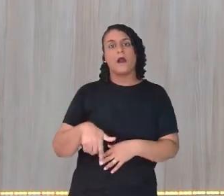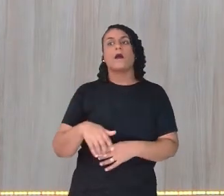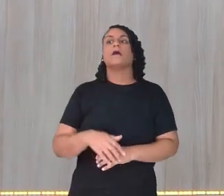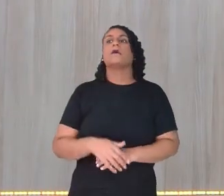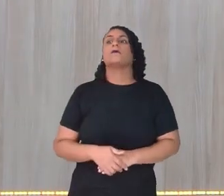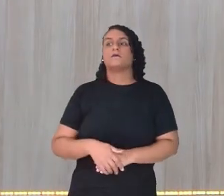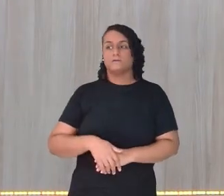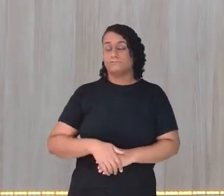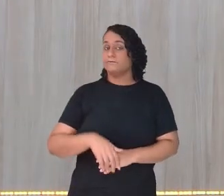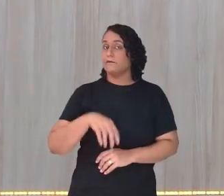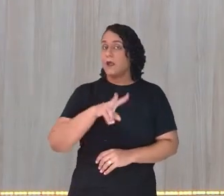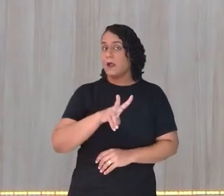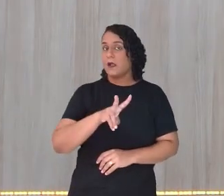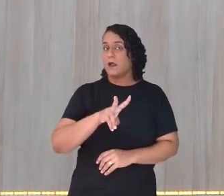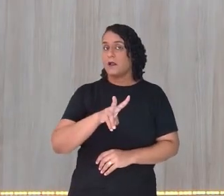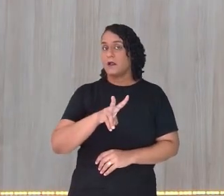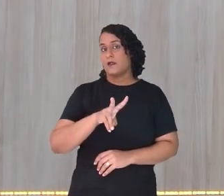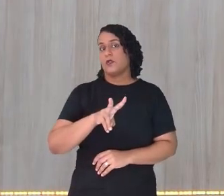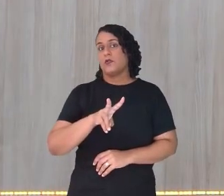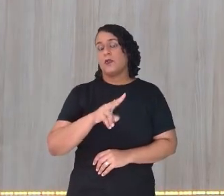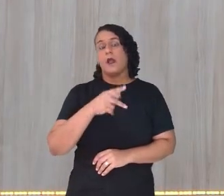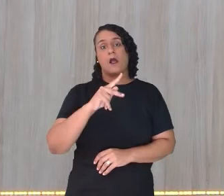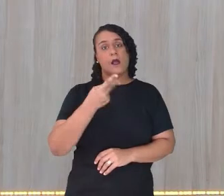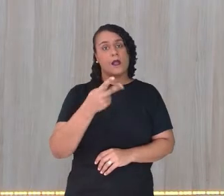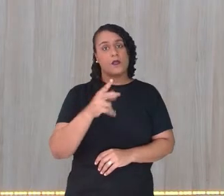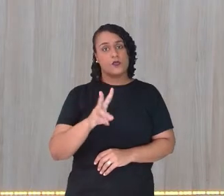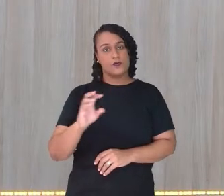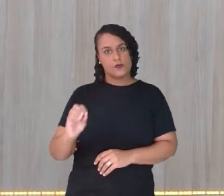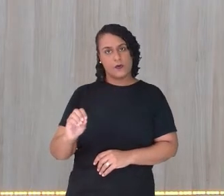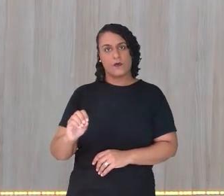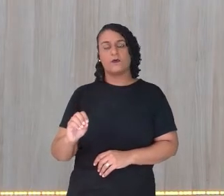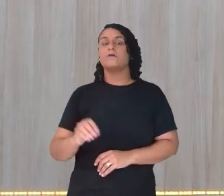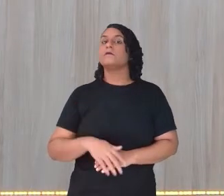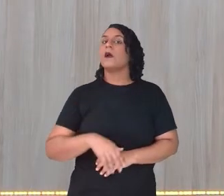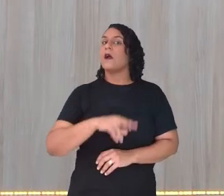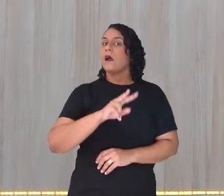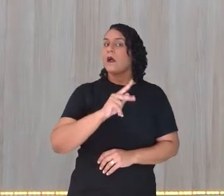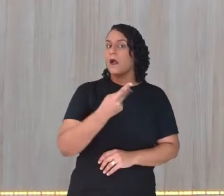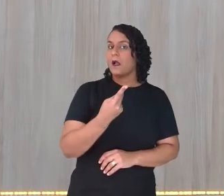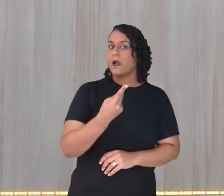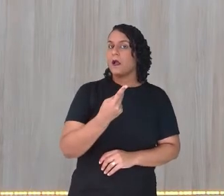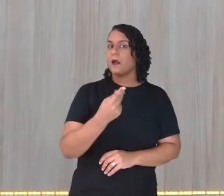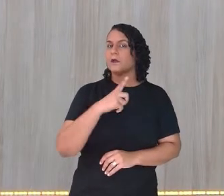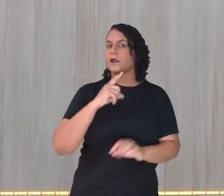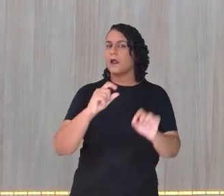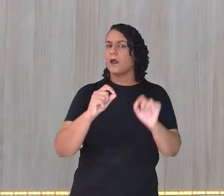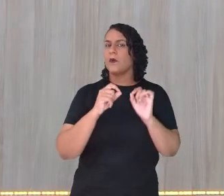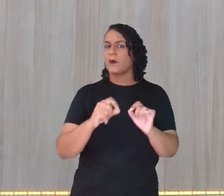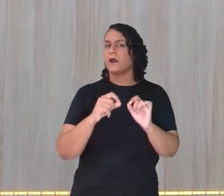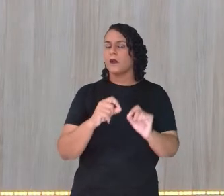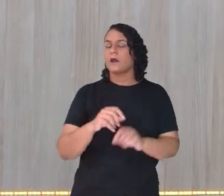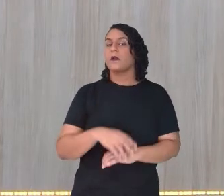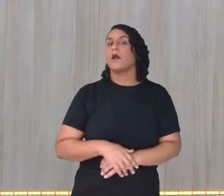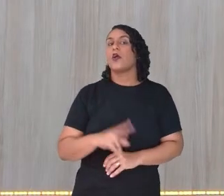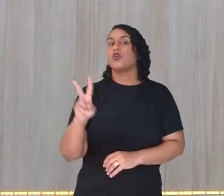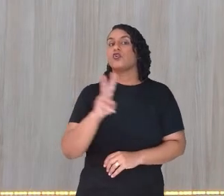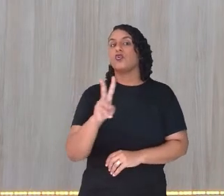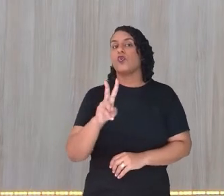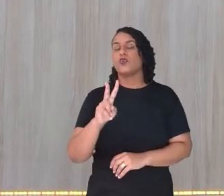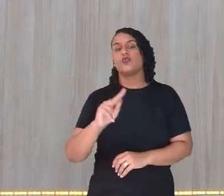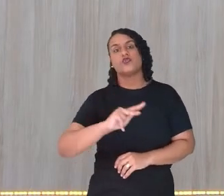pelo hidrogênio e o oxigênio. E quando a gente fala de hidrogênio, a gente está dizendo que tem 2 átomos